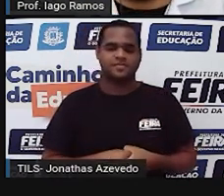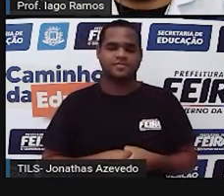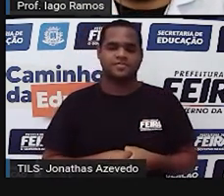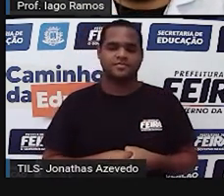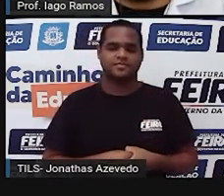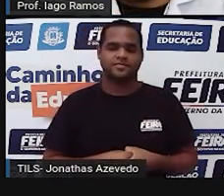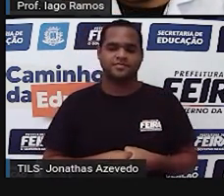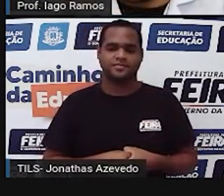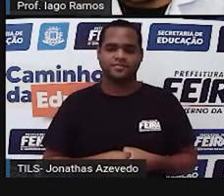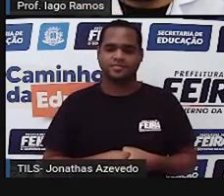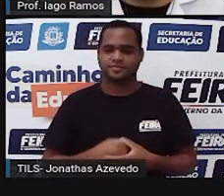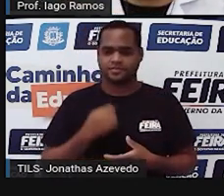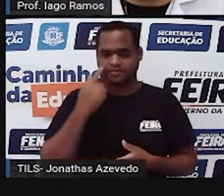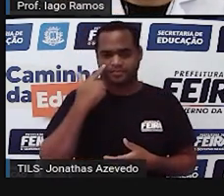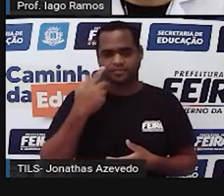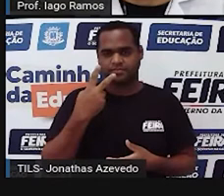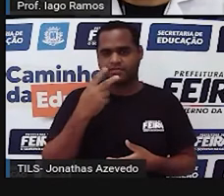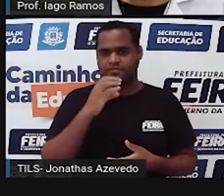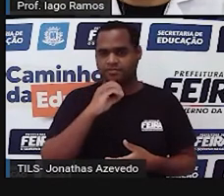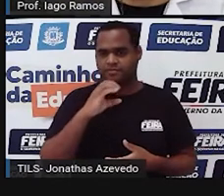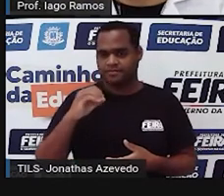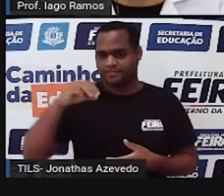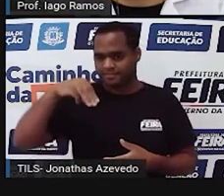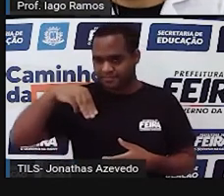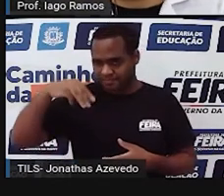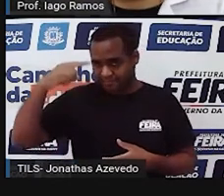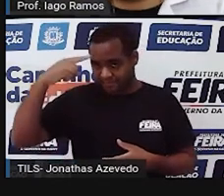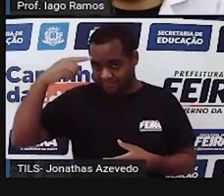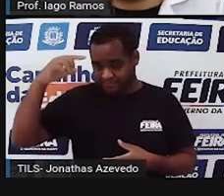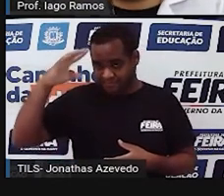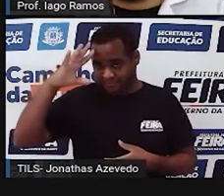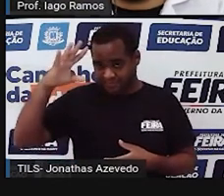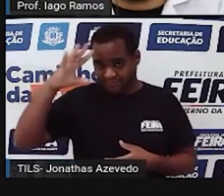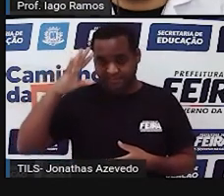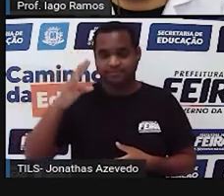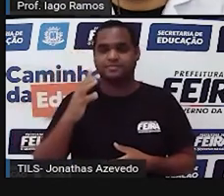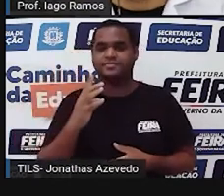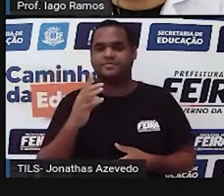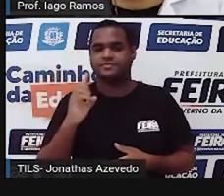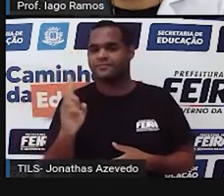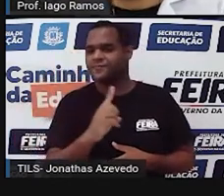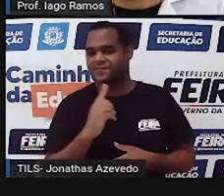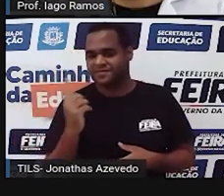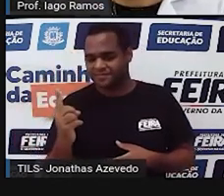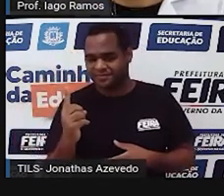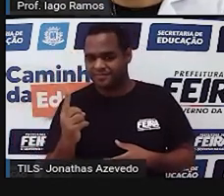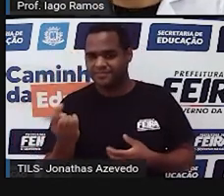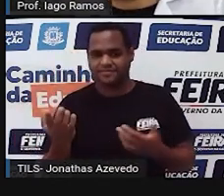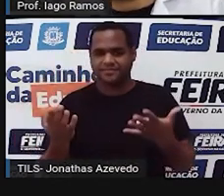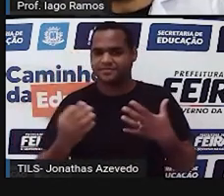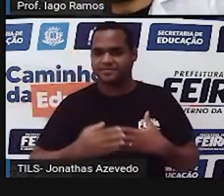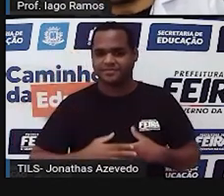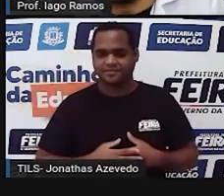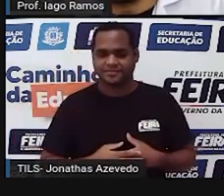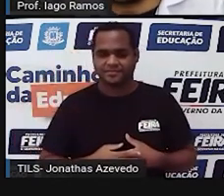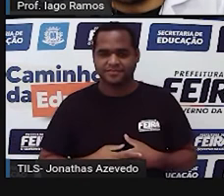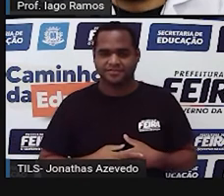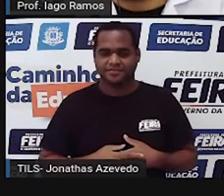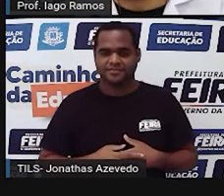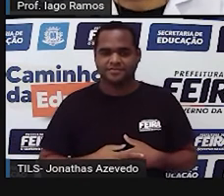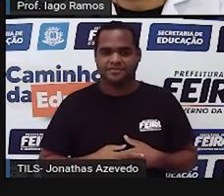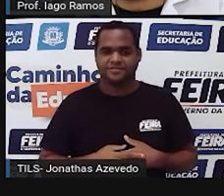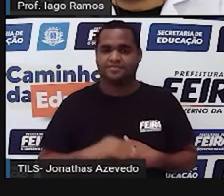essa esses 200 metros que a gente pensou para uma volta e ele é o